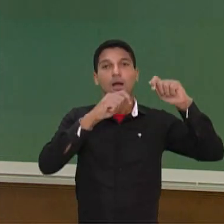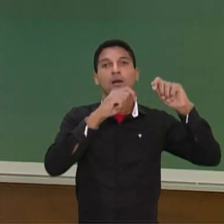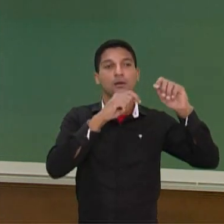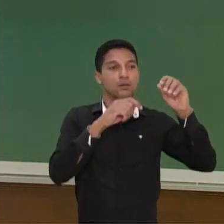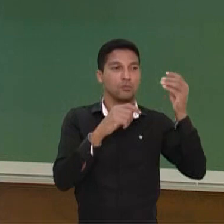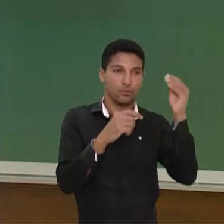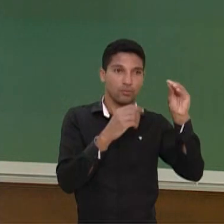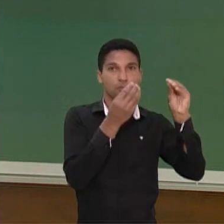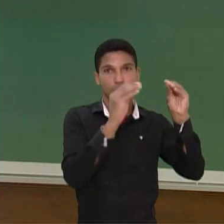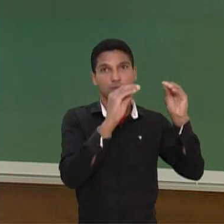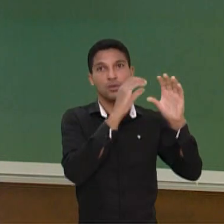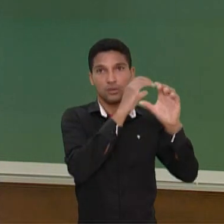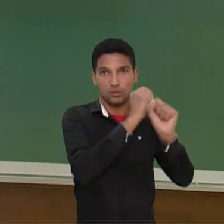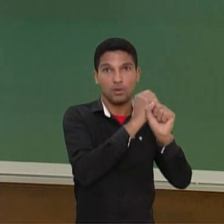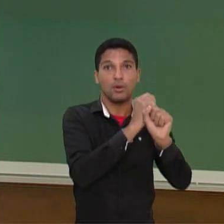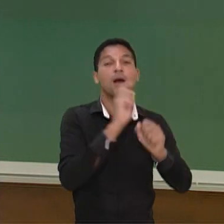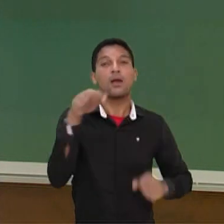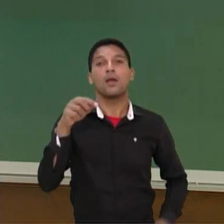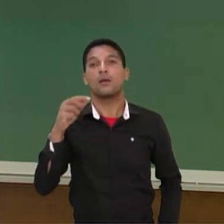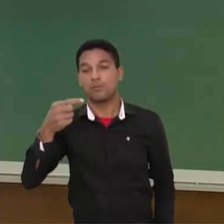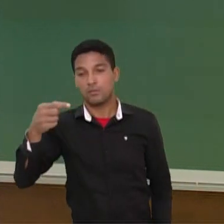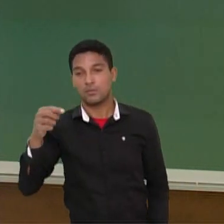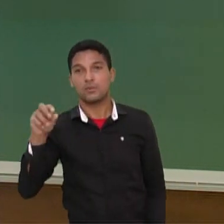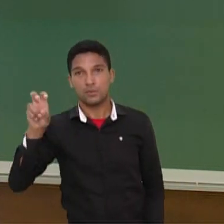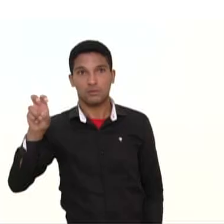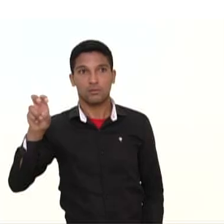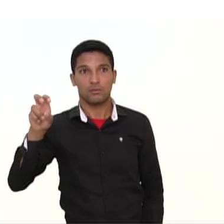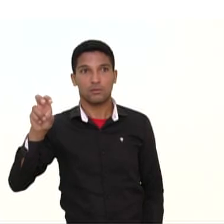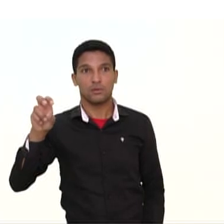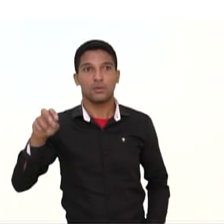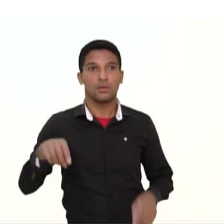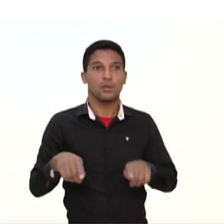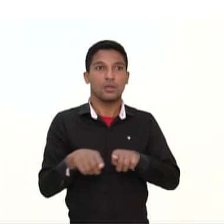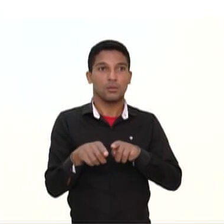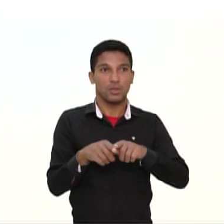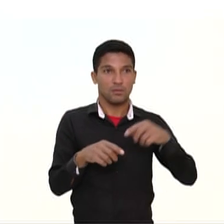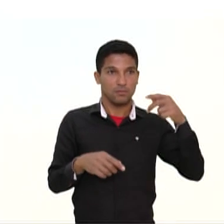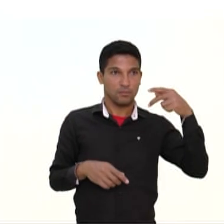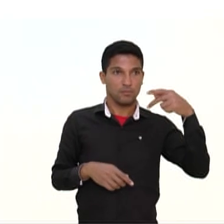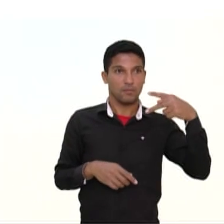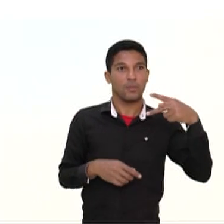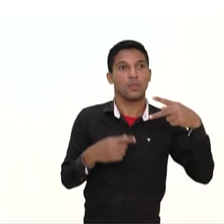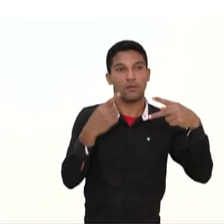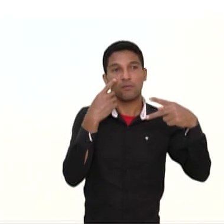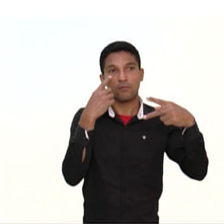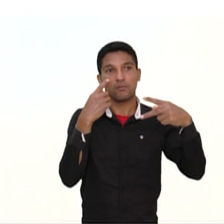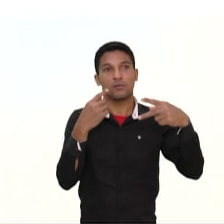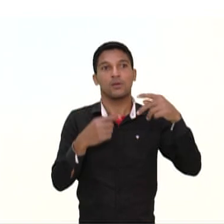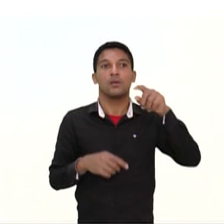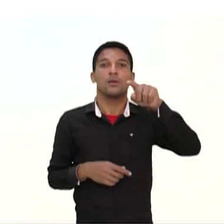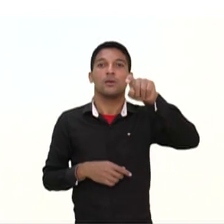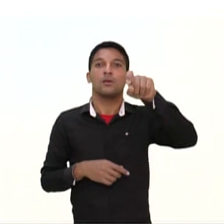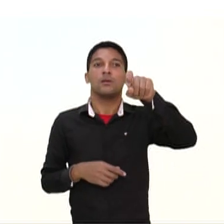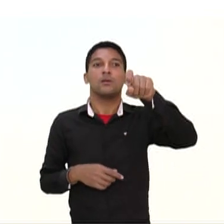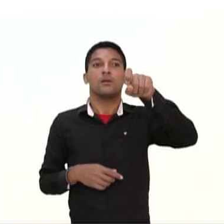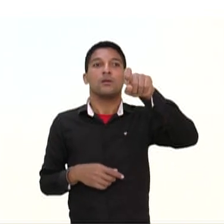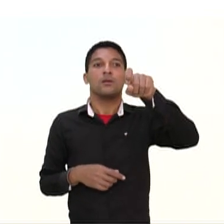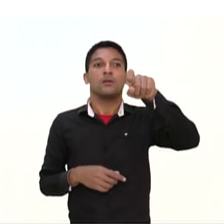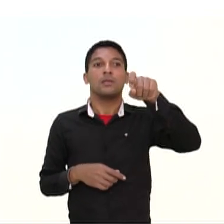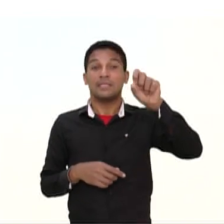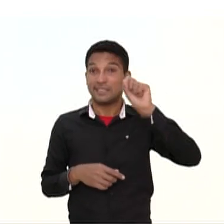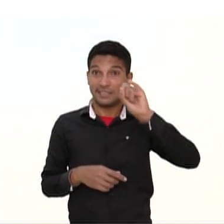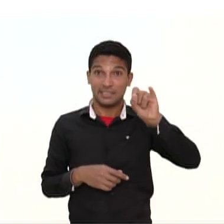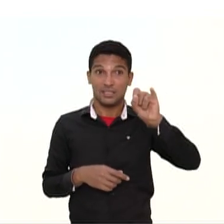né? Tem que ser isso aí. Vamos ver? Então, x igual a 1 ou x igual a menos 5. Perceba que